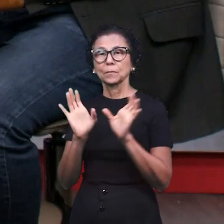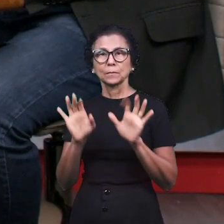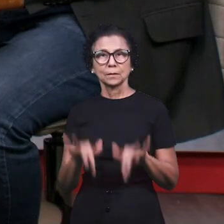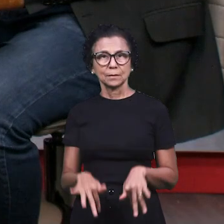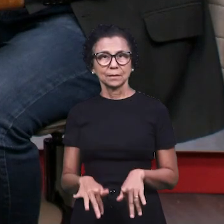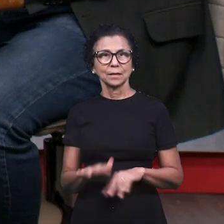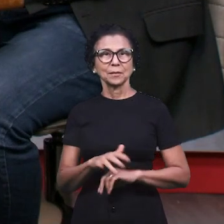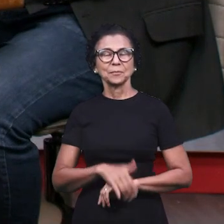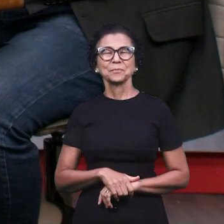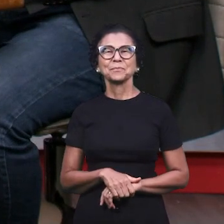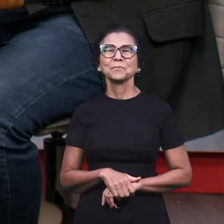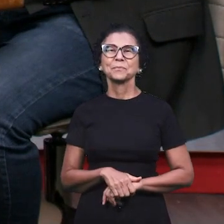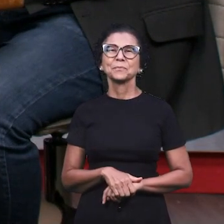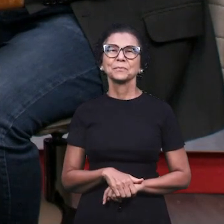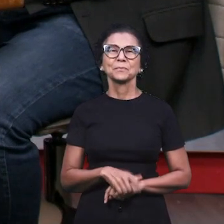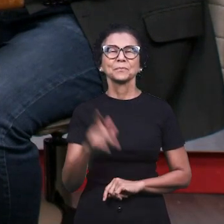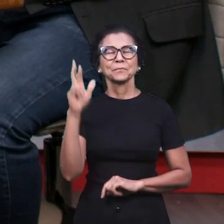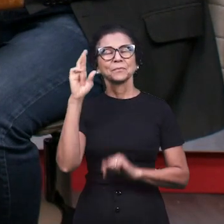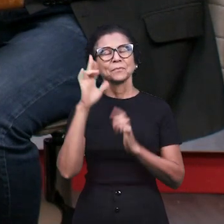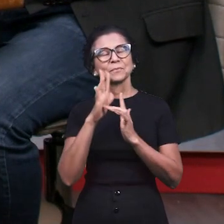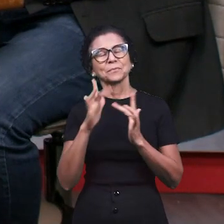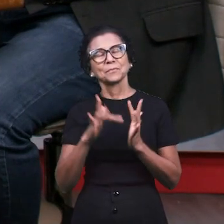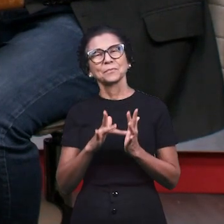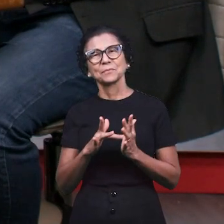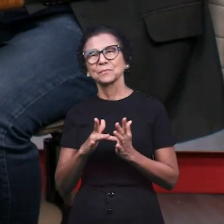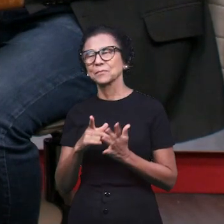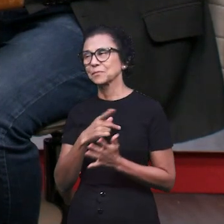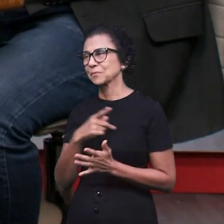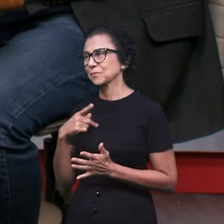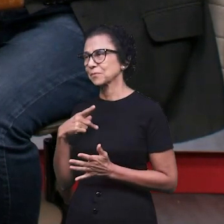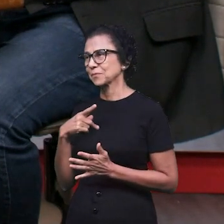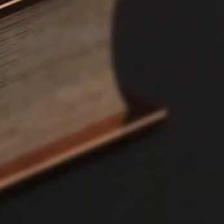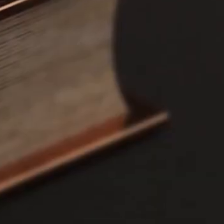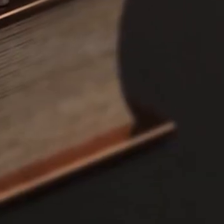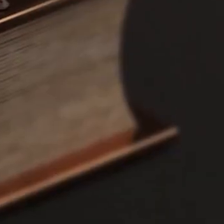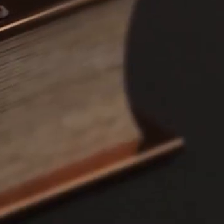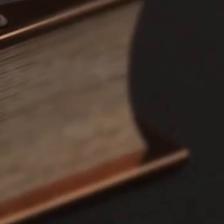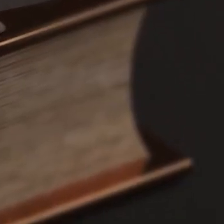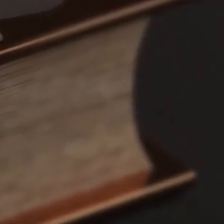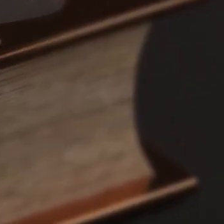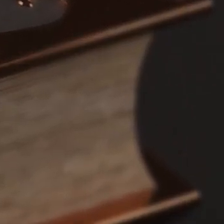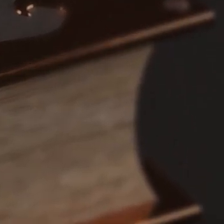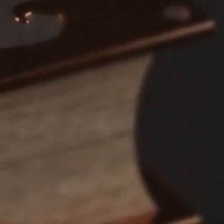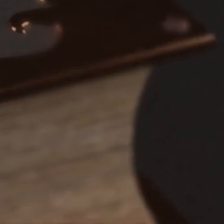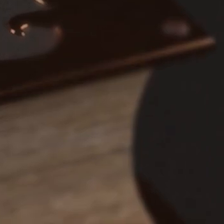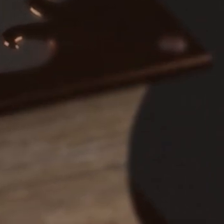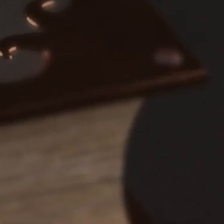episódio por hoje, irmãos? Paz do Senhor Jesus, paz do Senhor, pastor. Paz do Senhor.